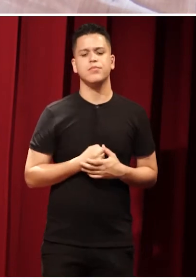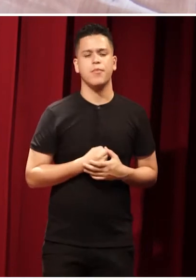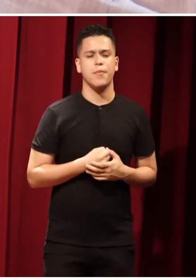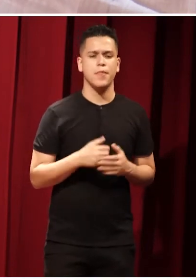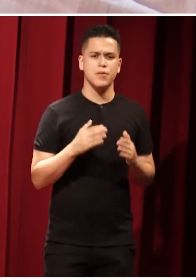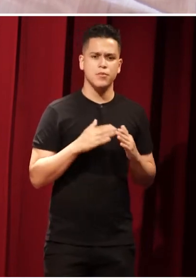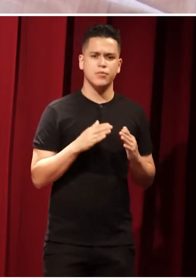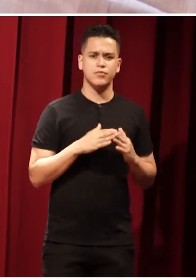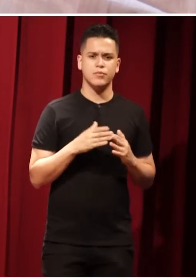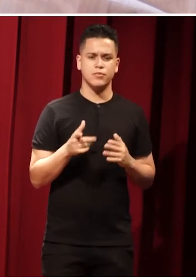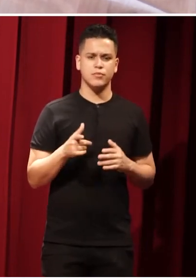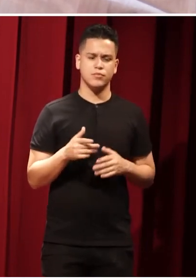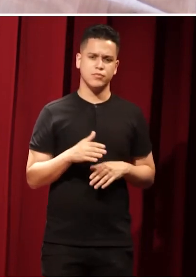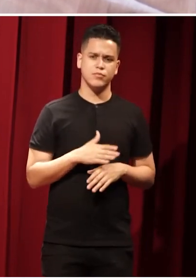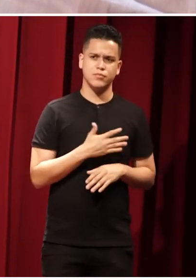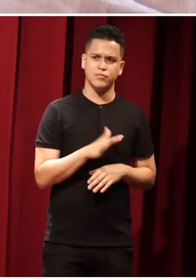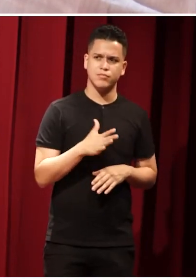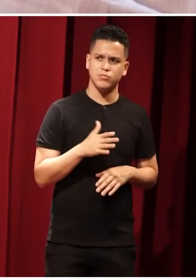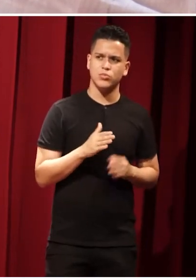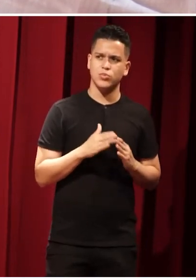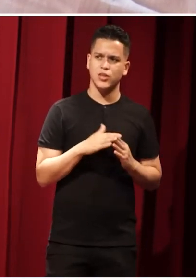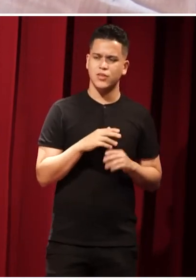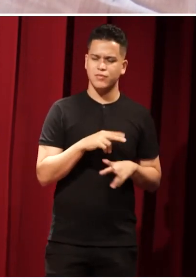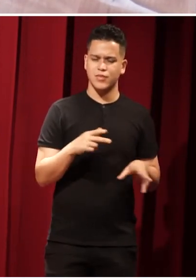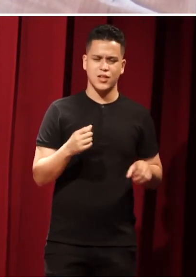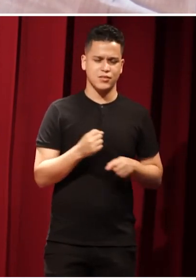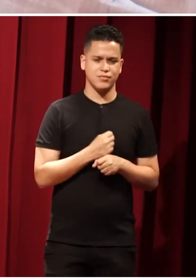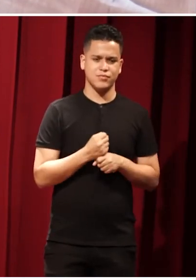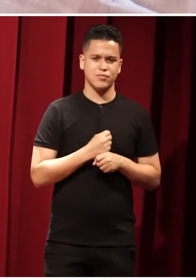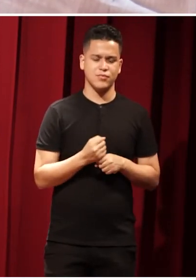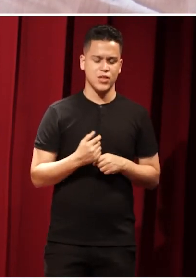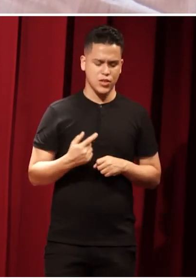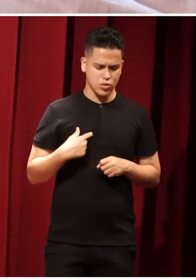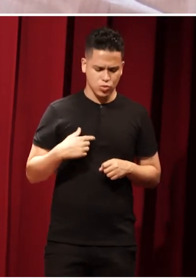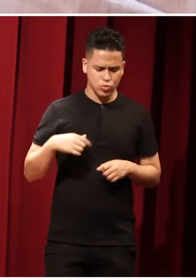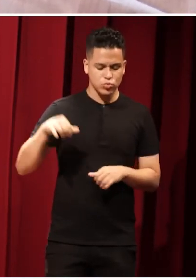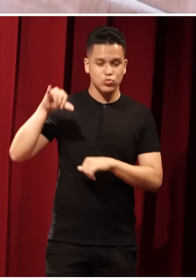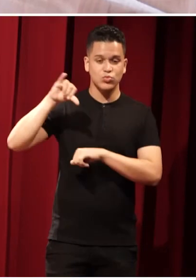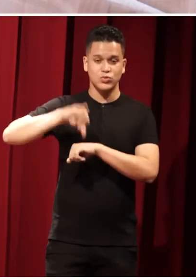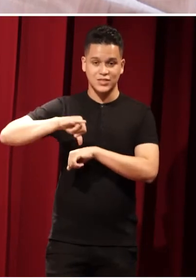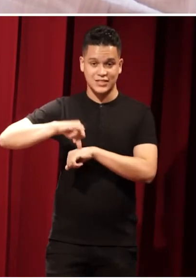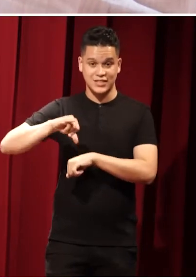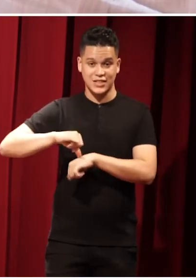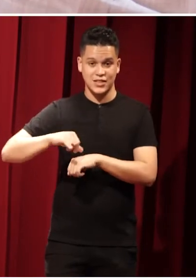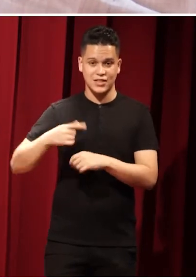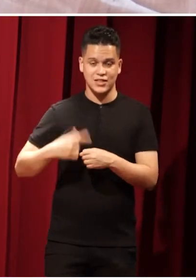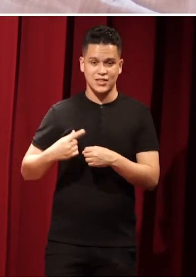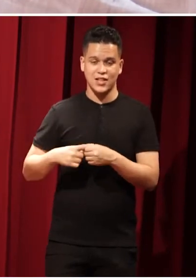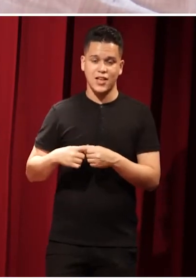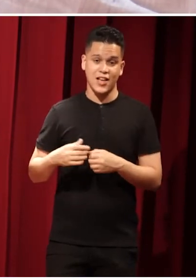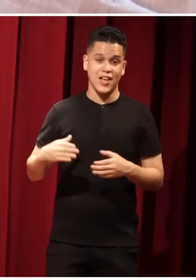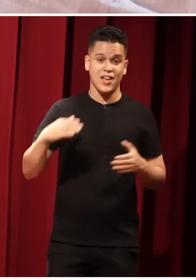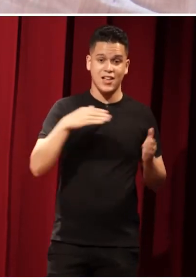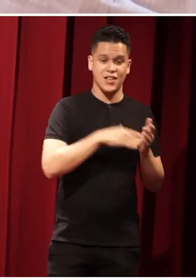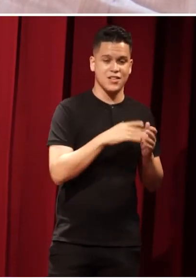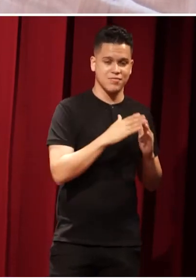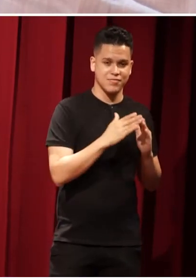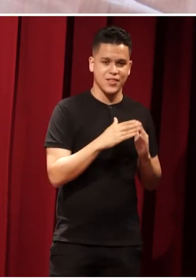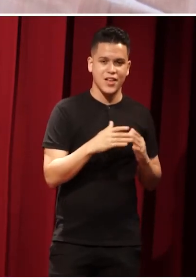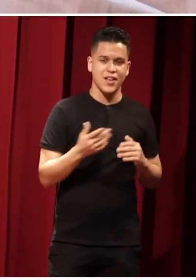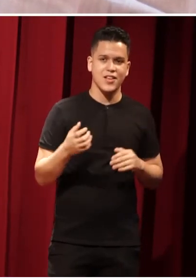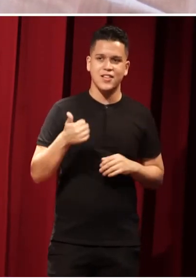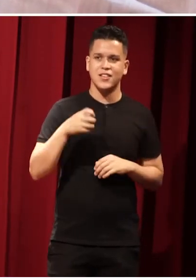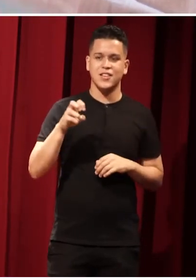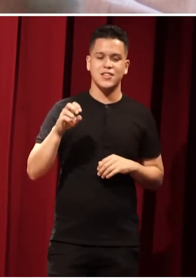anos em Rio Branco, né? Do centro da cidade até na minha casa, era 15 minutos andando. Era uma casinha que não